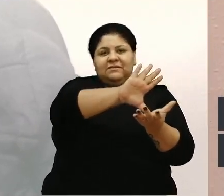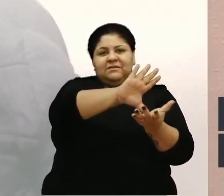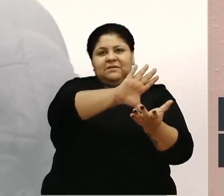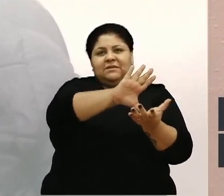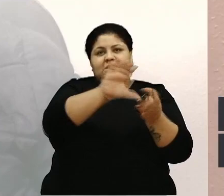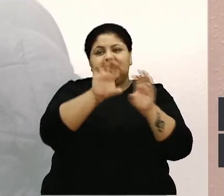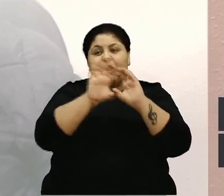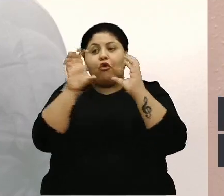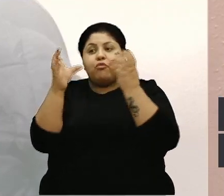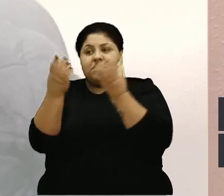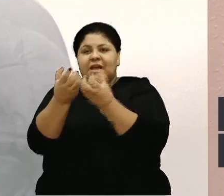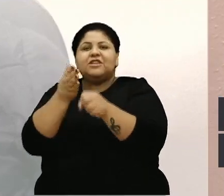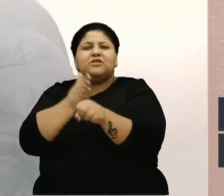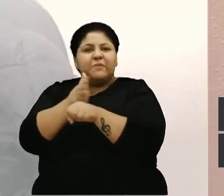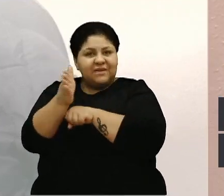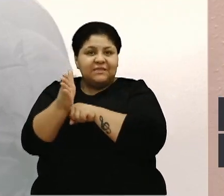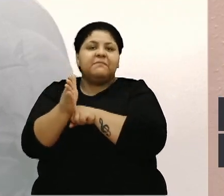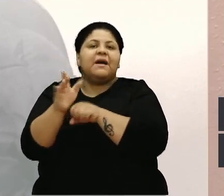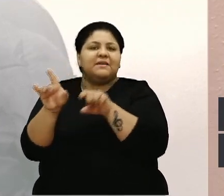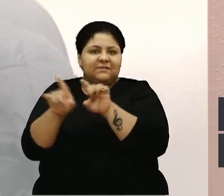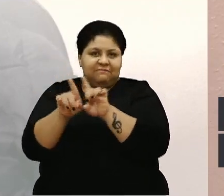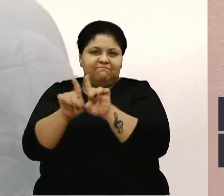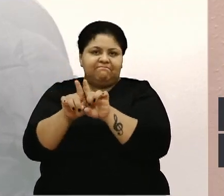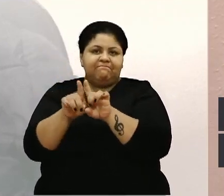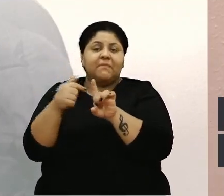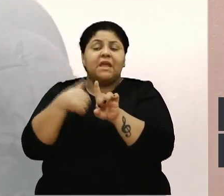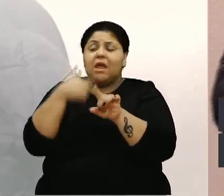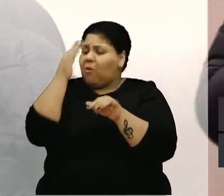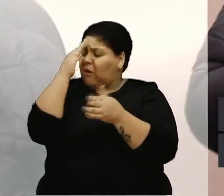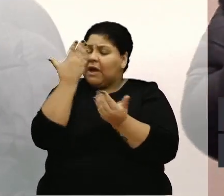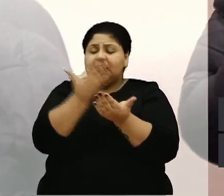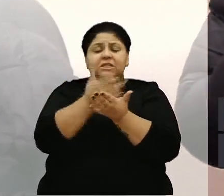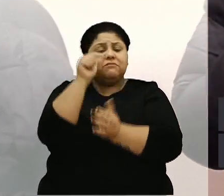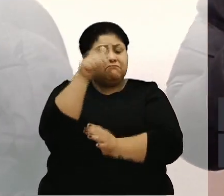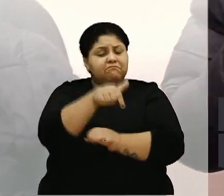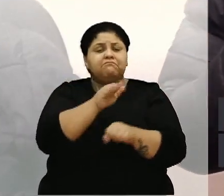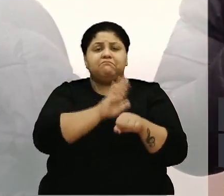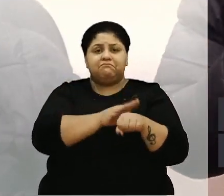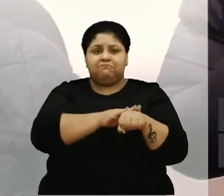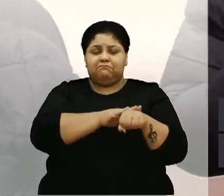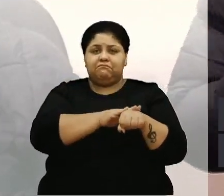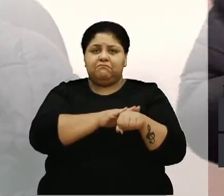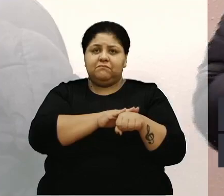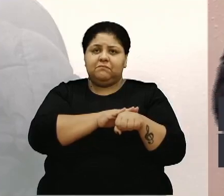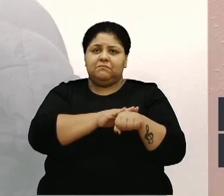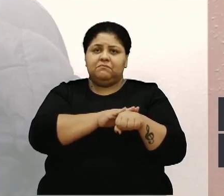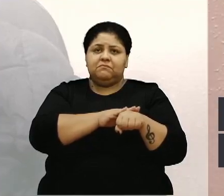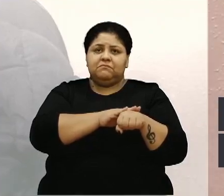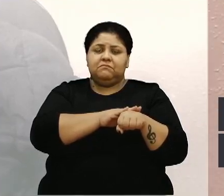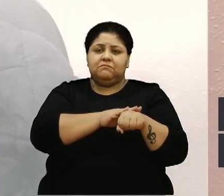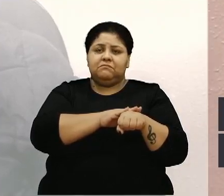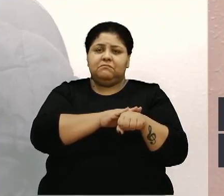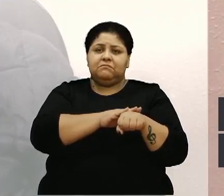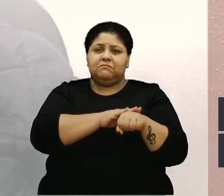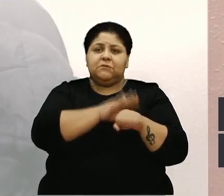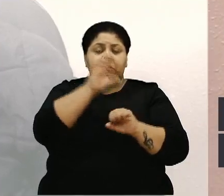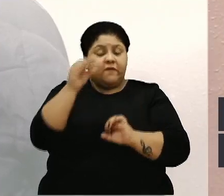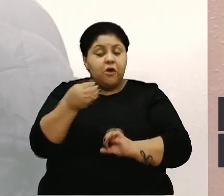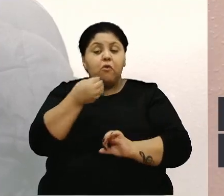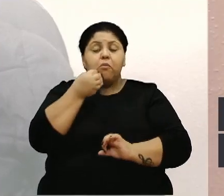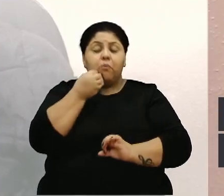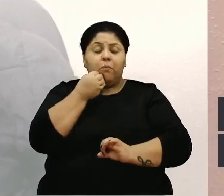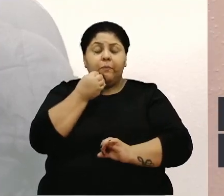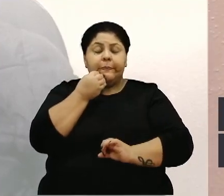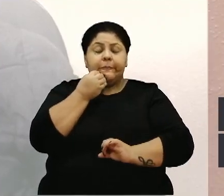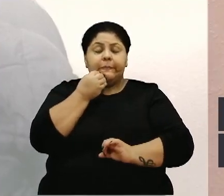comunidade participasse e se envolvesse. E eu tenho certeza que esse momento que a gente está vivenciando aqui hoje vai oportunizar, inclusive,